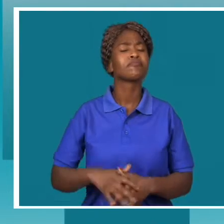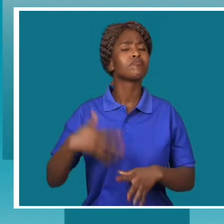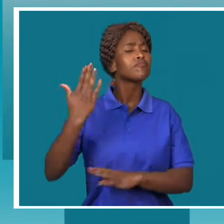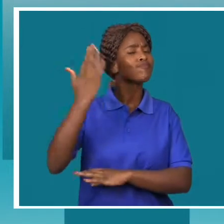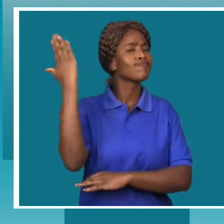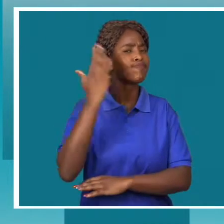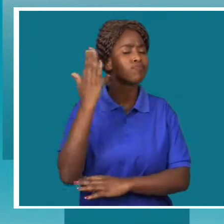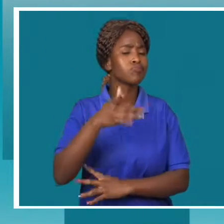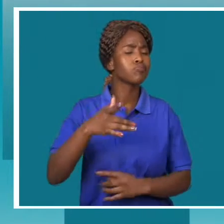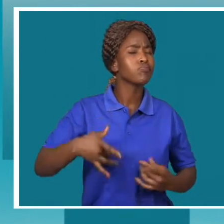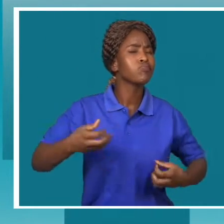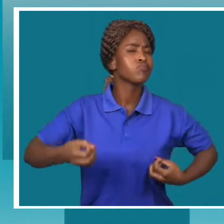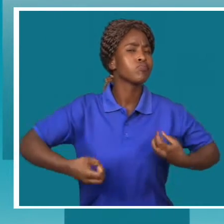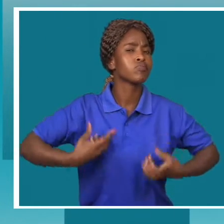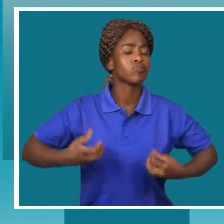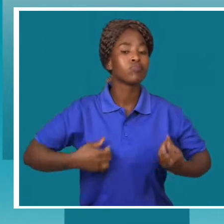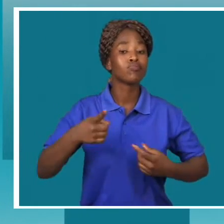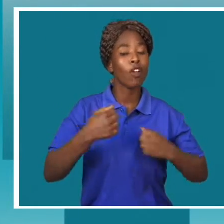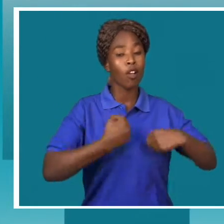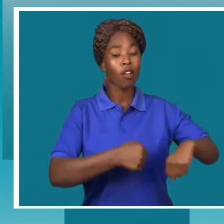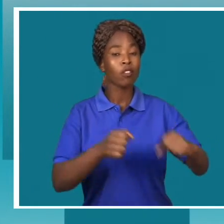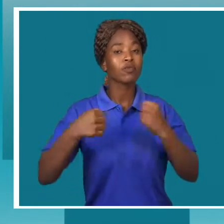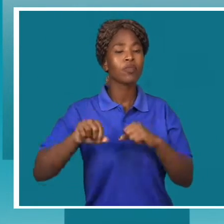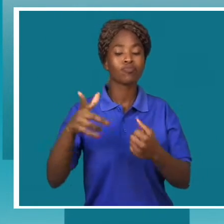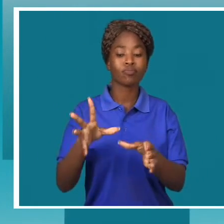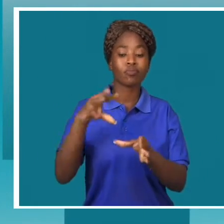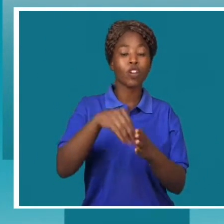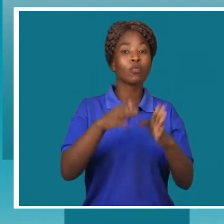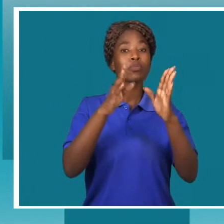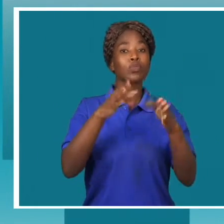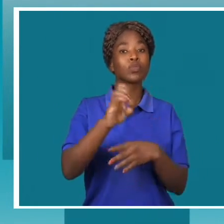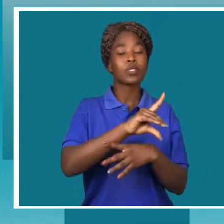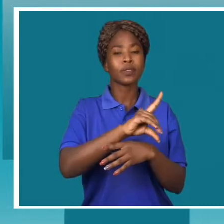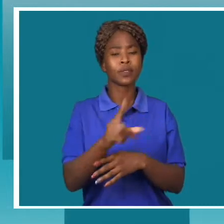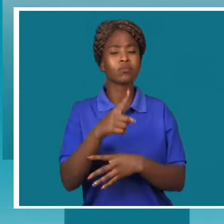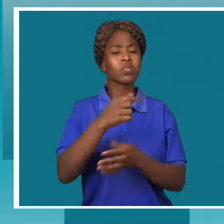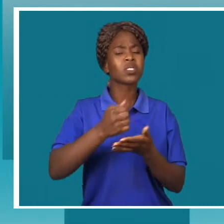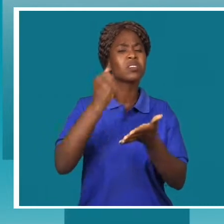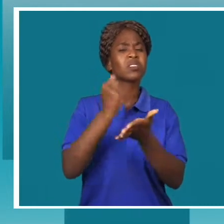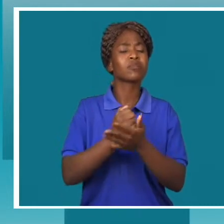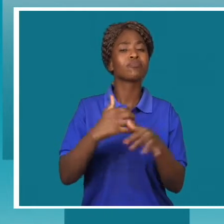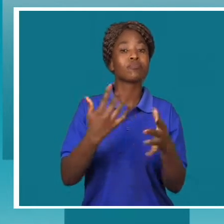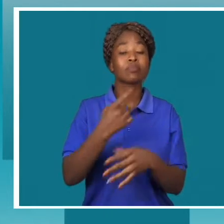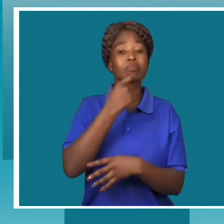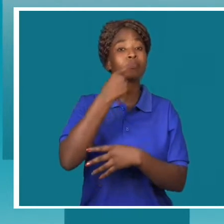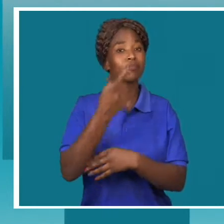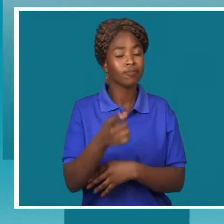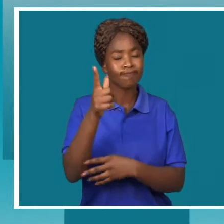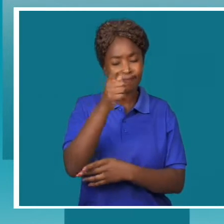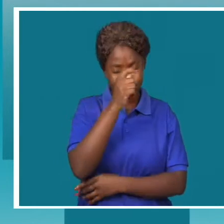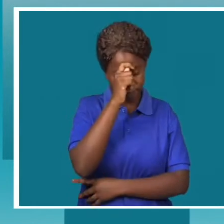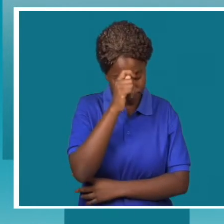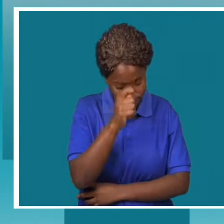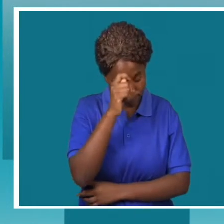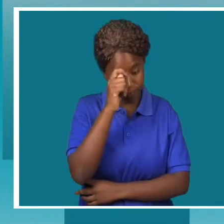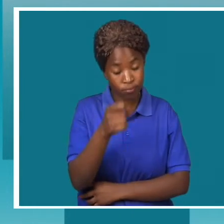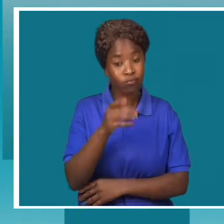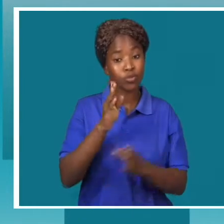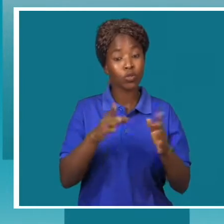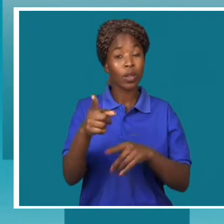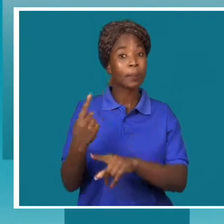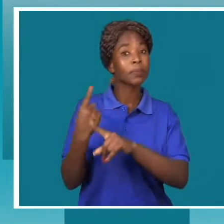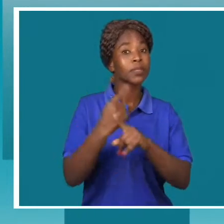Na sua intervenção, o ativista sul-africano destacou a necessidade de acelerar os processos de inclusão de pessoas com